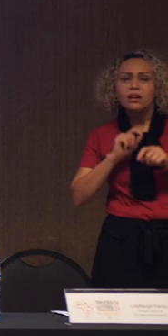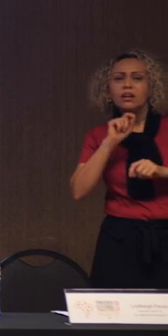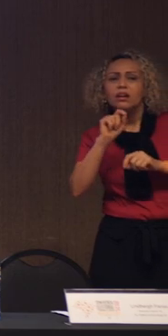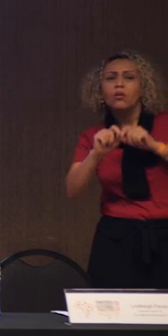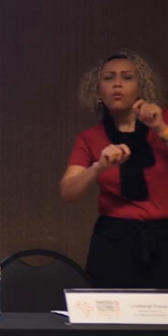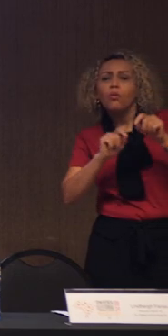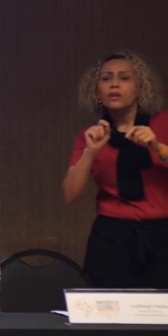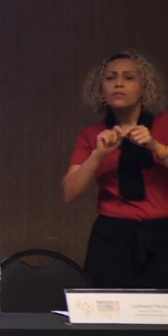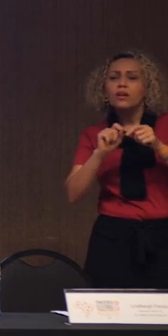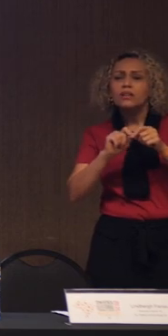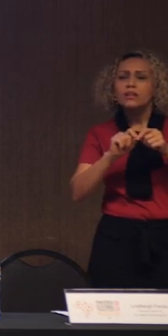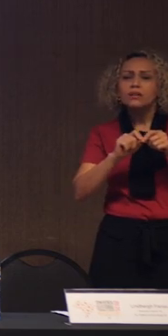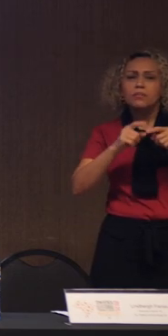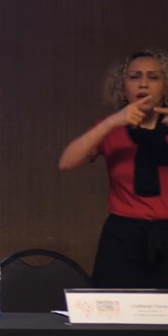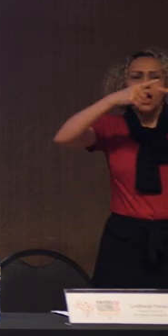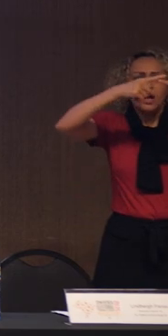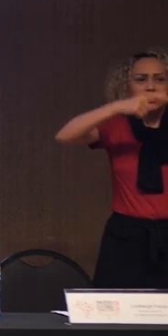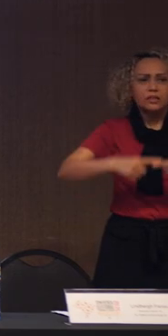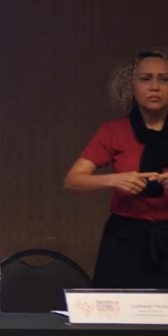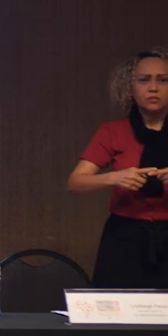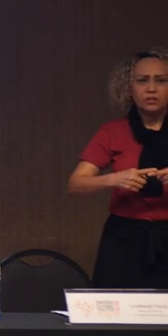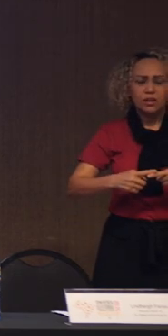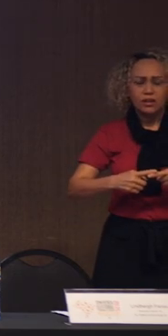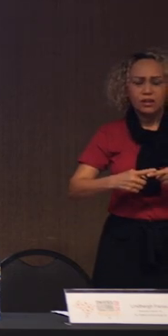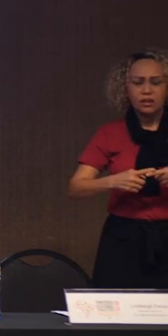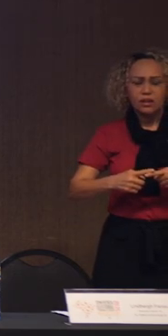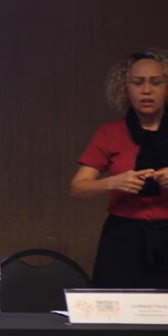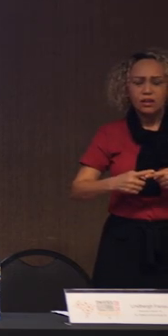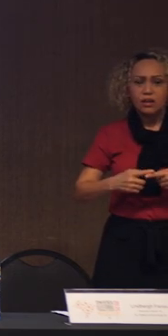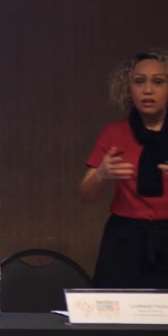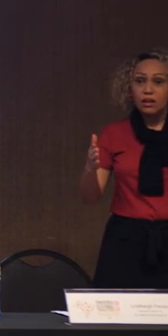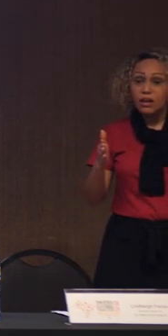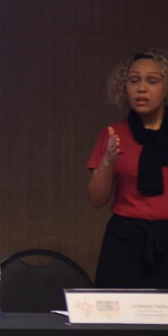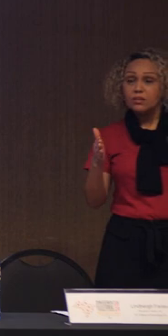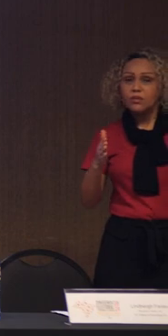disputar esse momento da história do Brasil e do mundo?